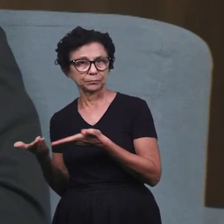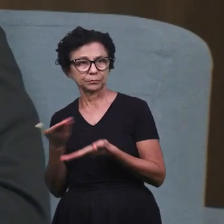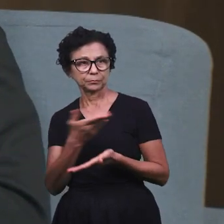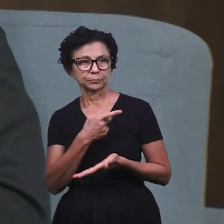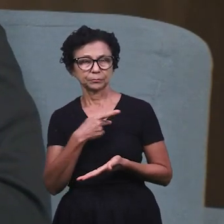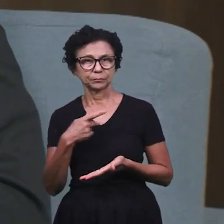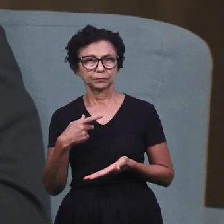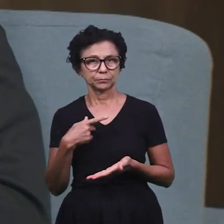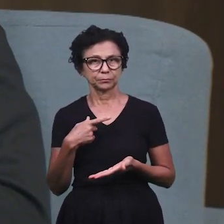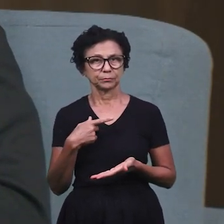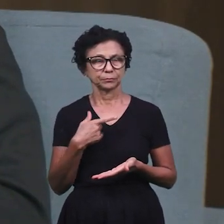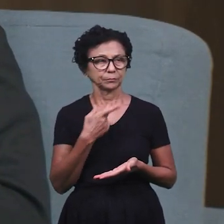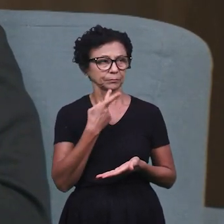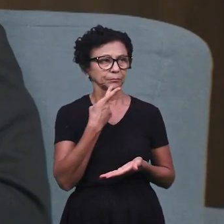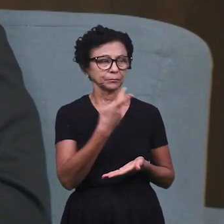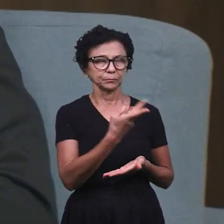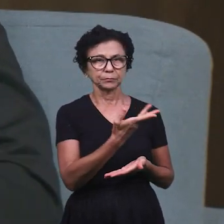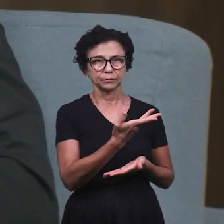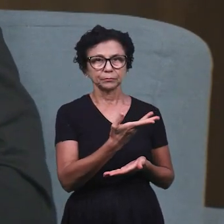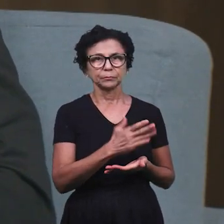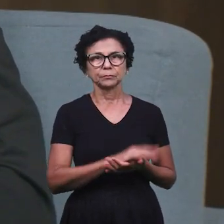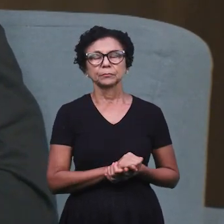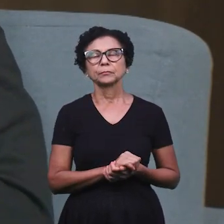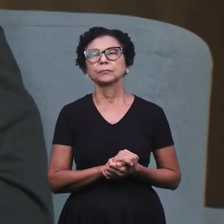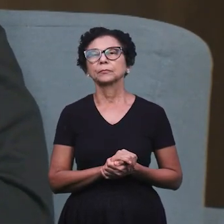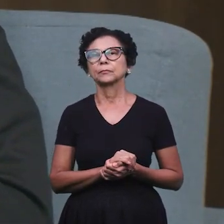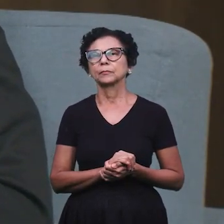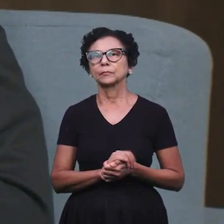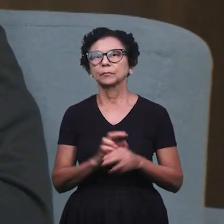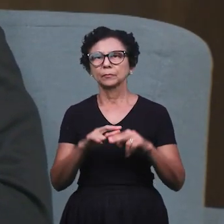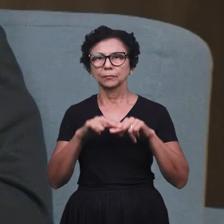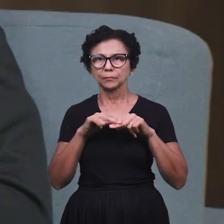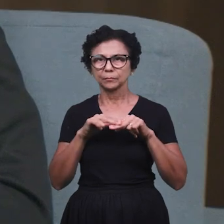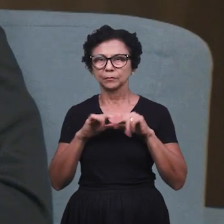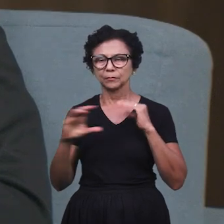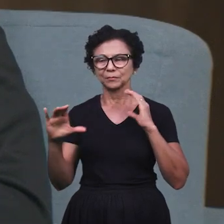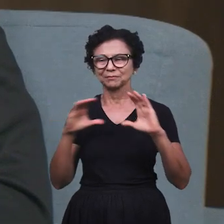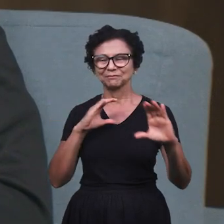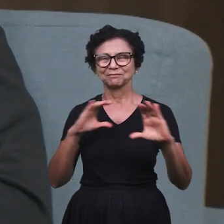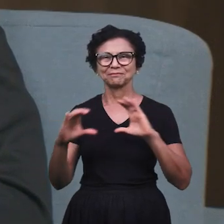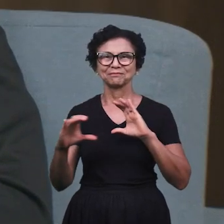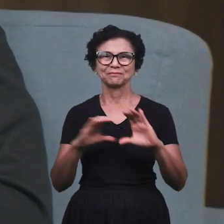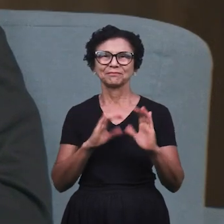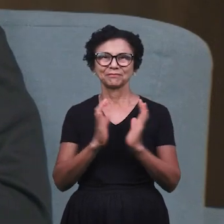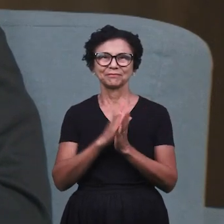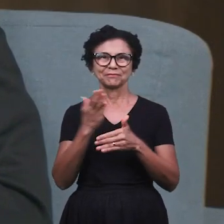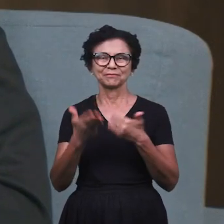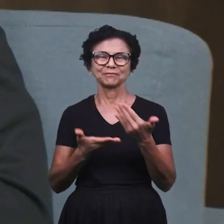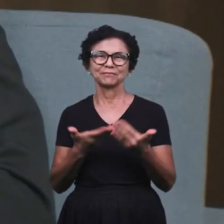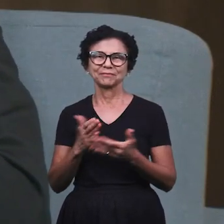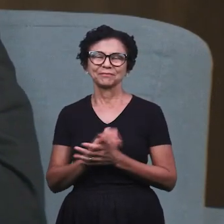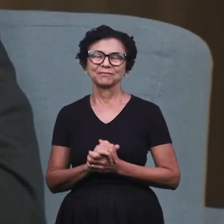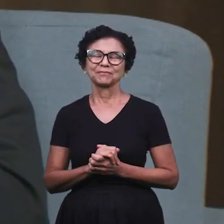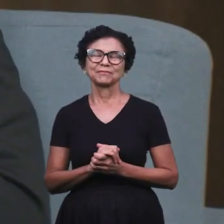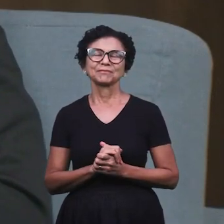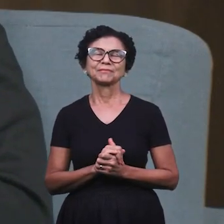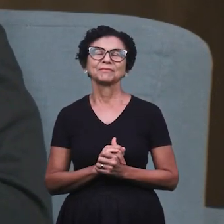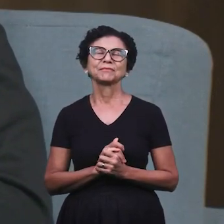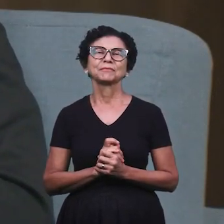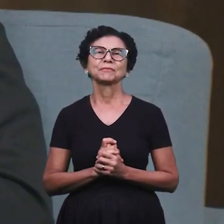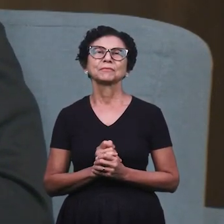pastor Fernando, têm sido um canal para que as pessoas elas realmente se aproximem.